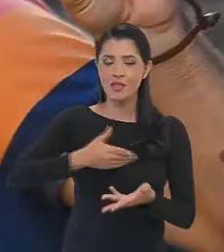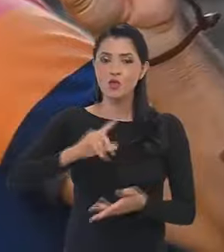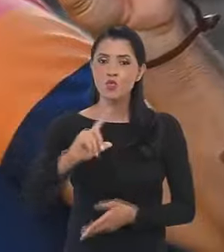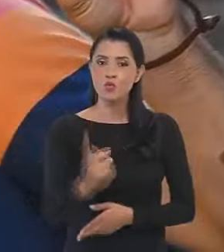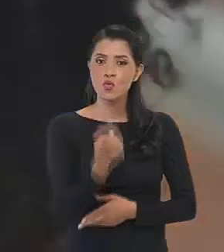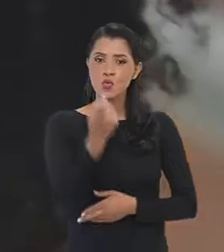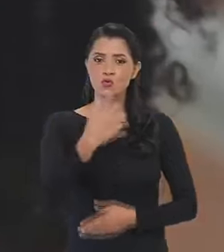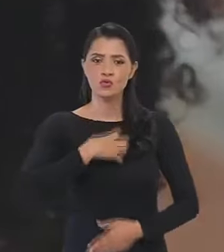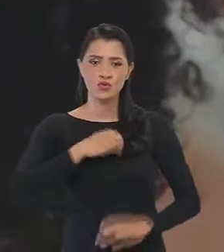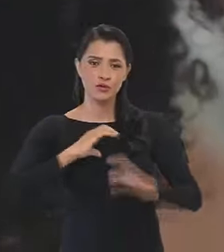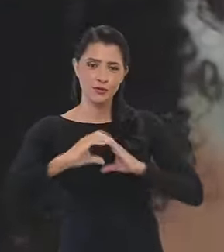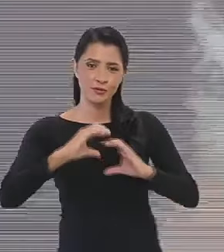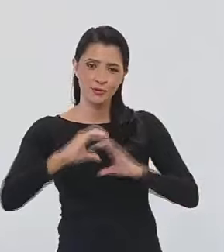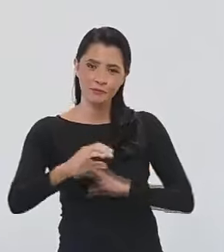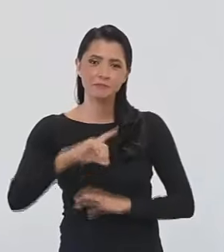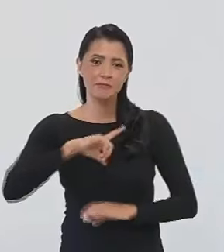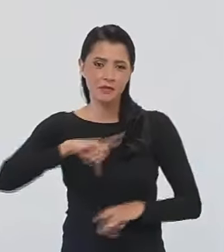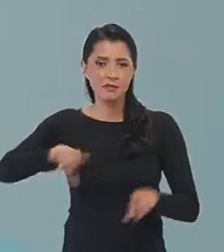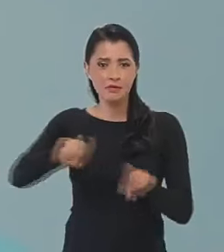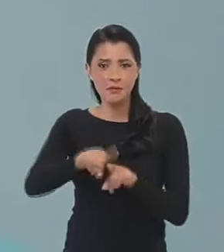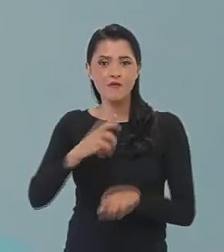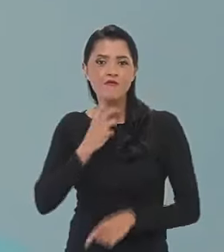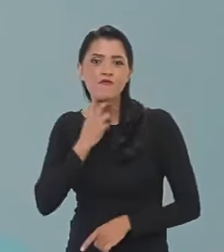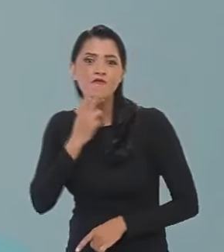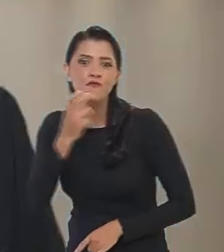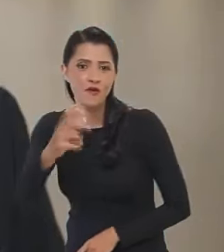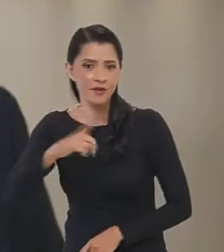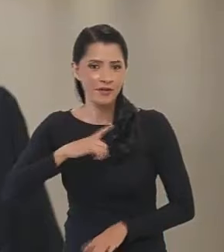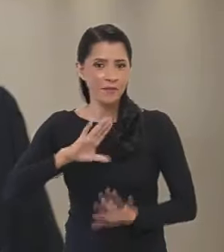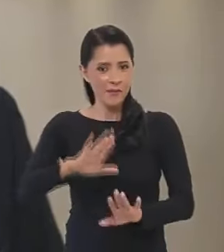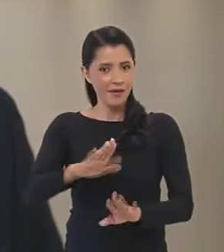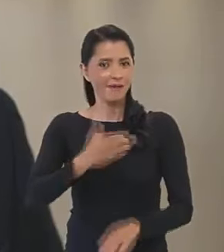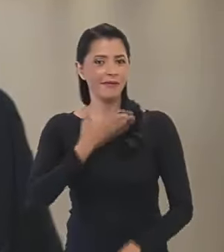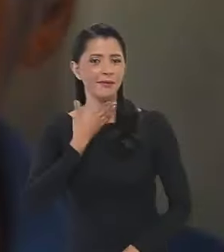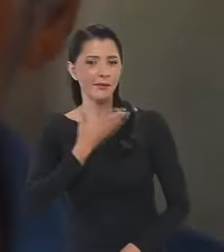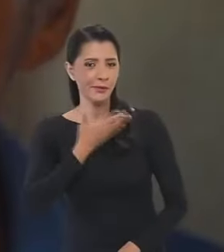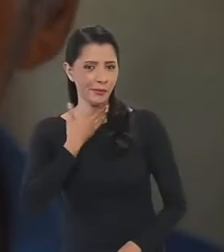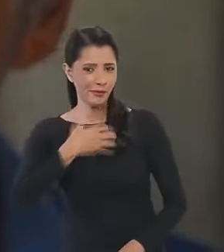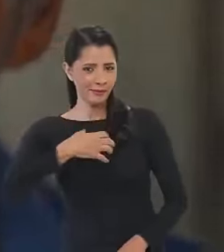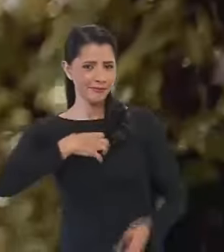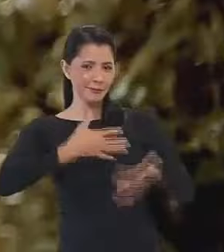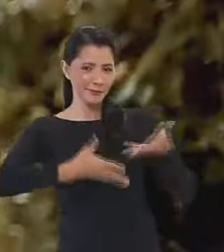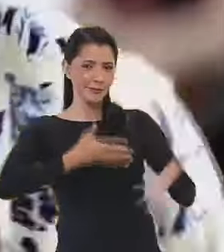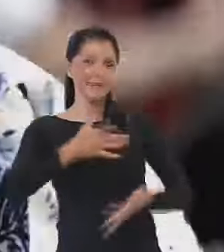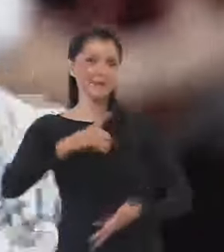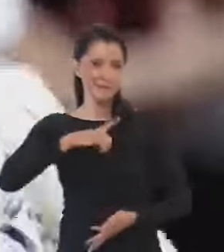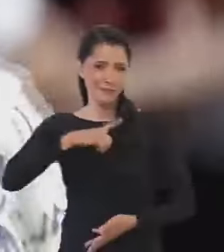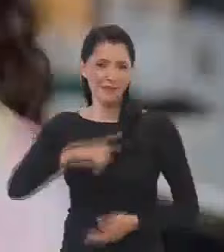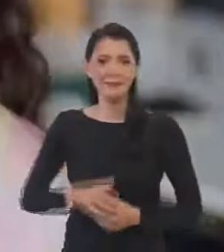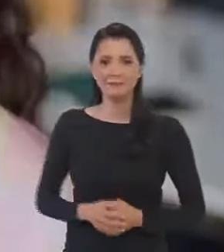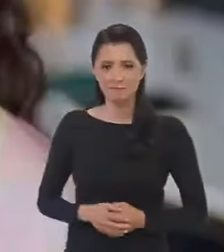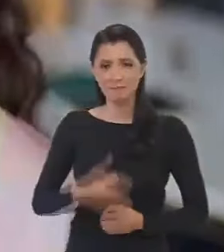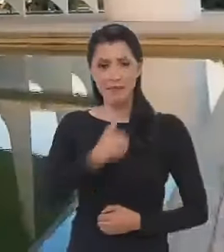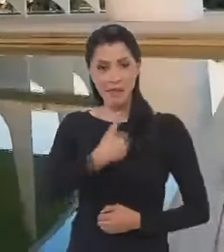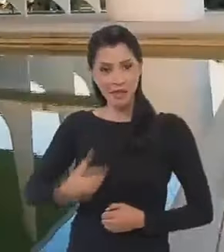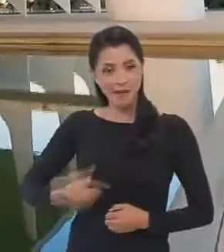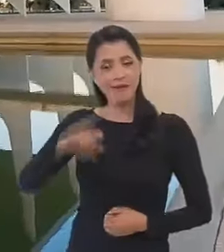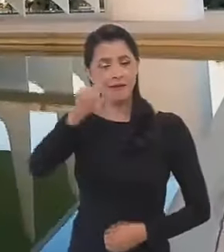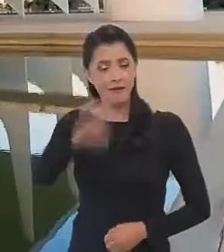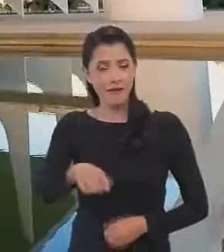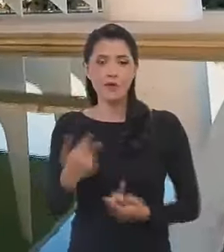autêntico na maneira que comunica que tem voz mas não é quem disse que não tem sotaque é governamental